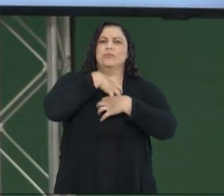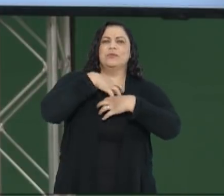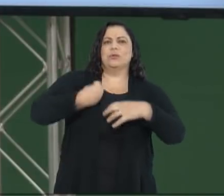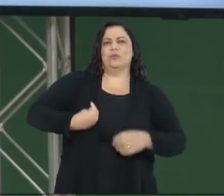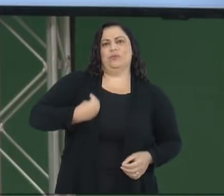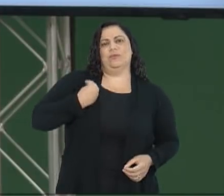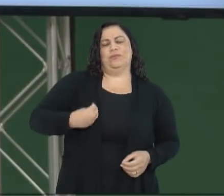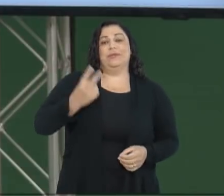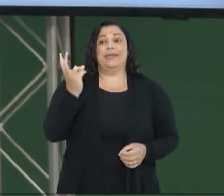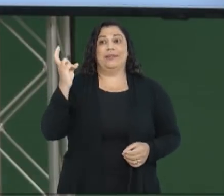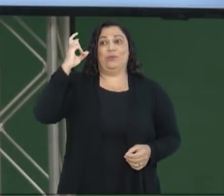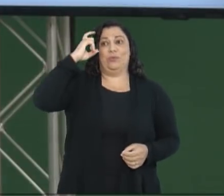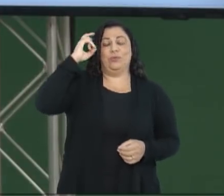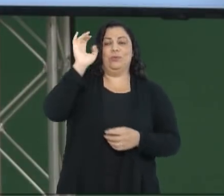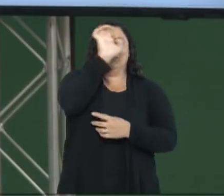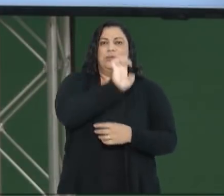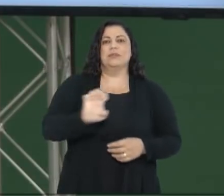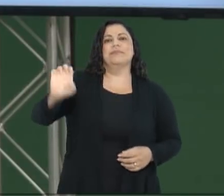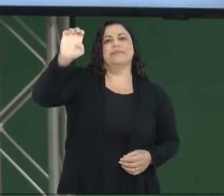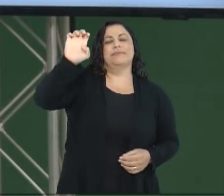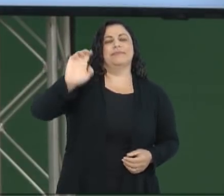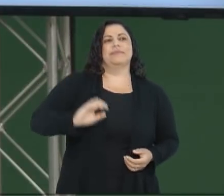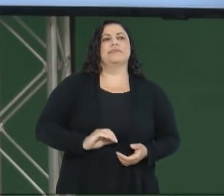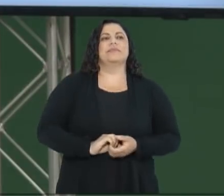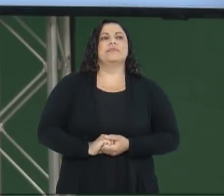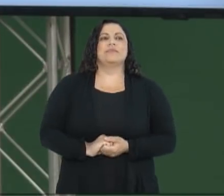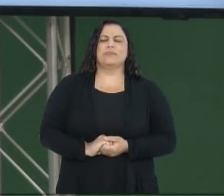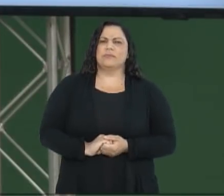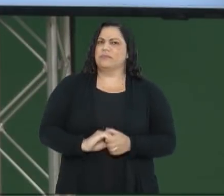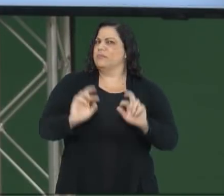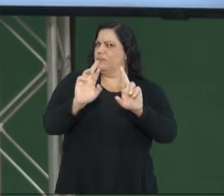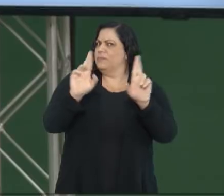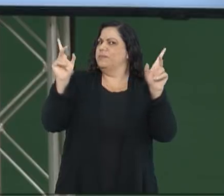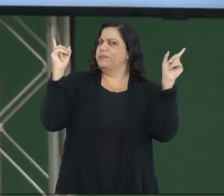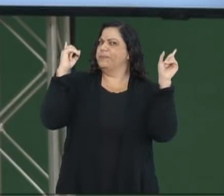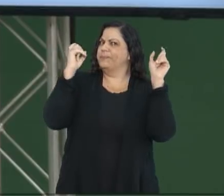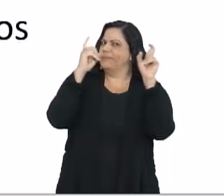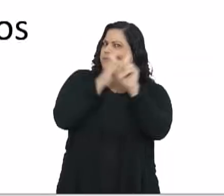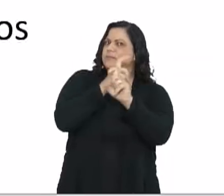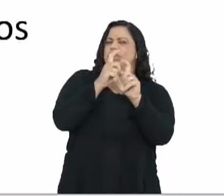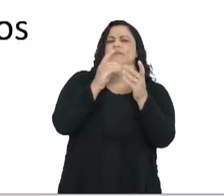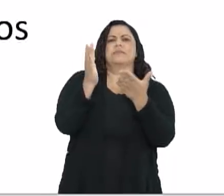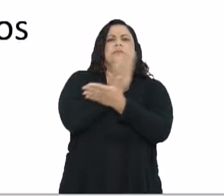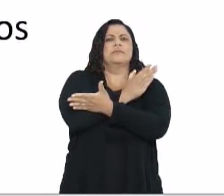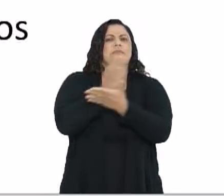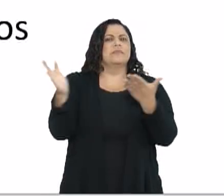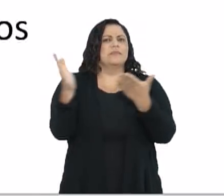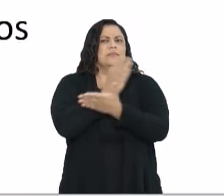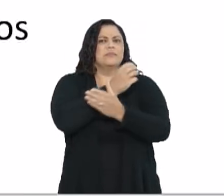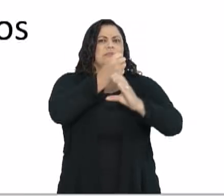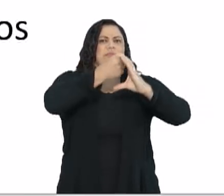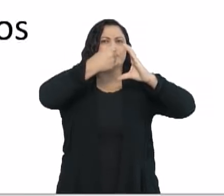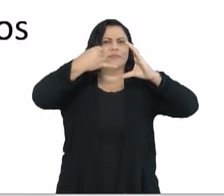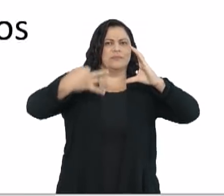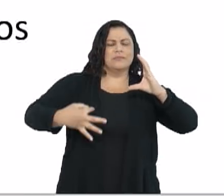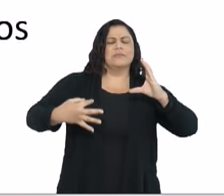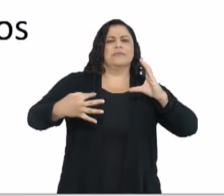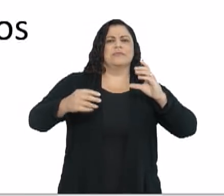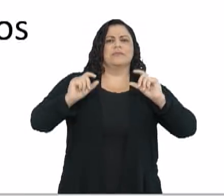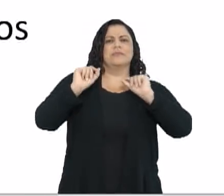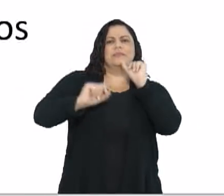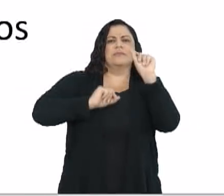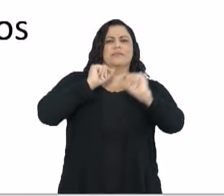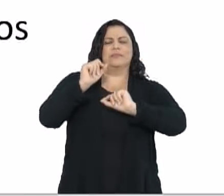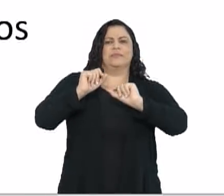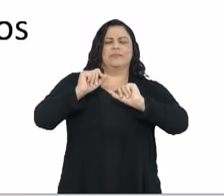viver e na cultura da Europa. É difícil a gente dividir a partir de características físicas ou raciais da população